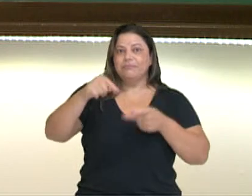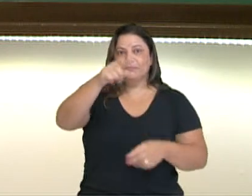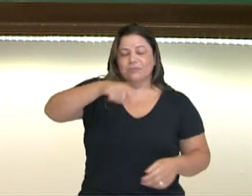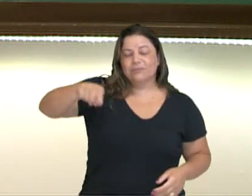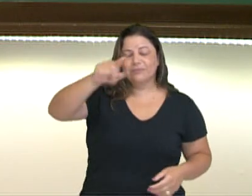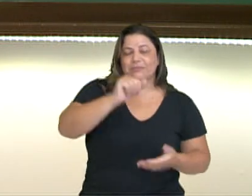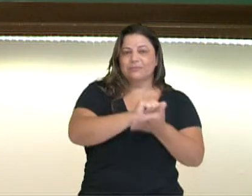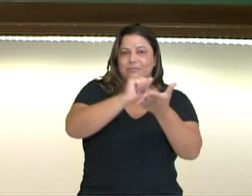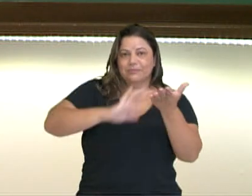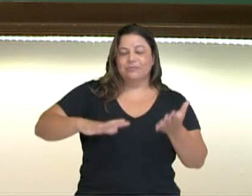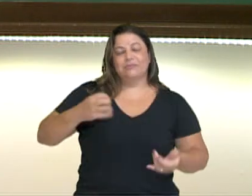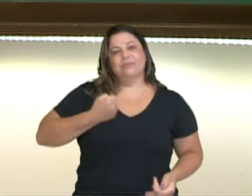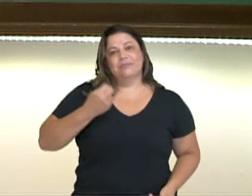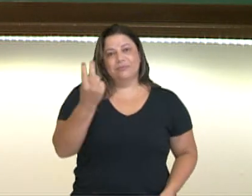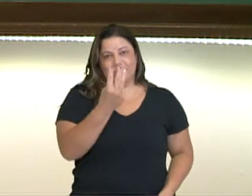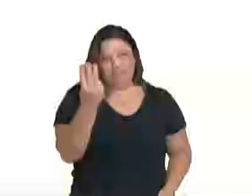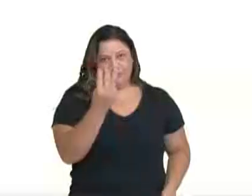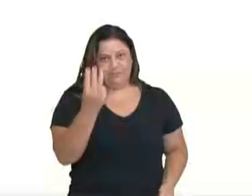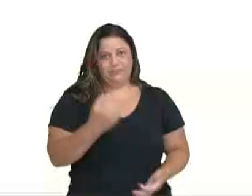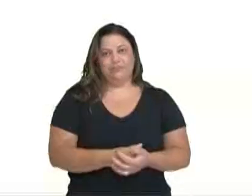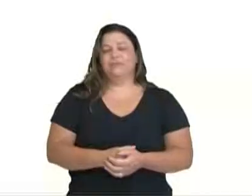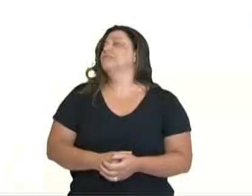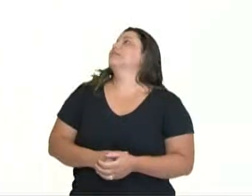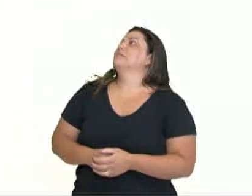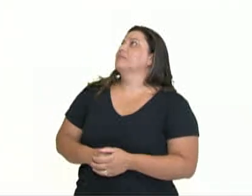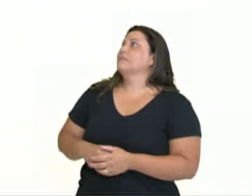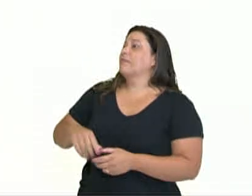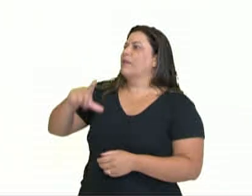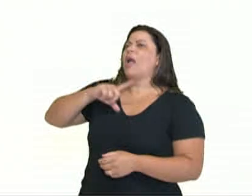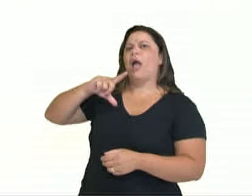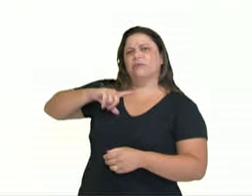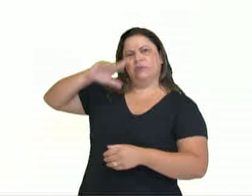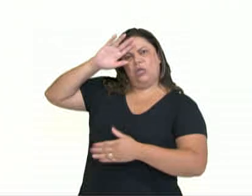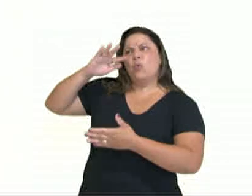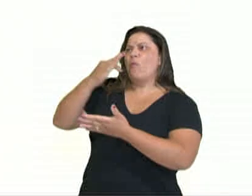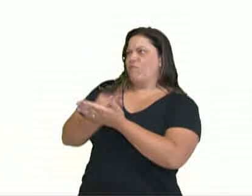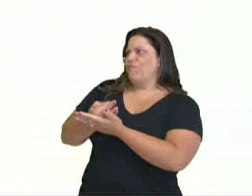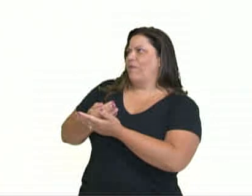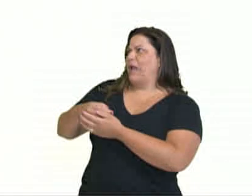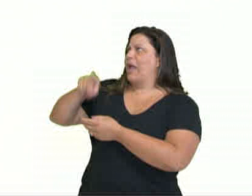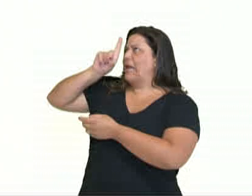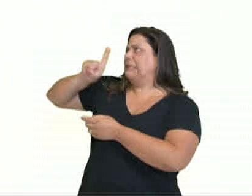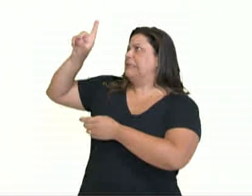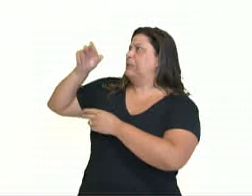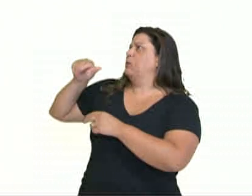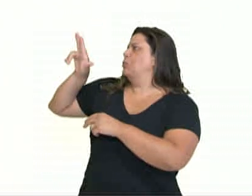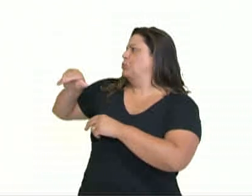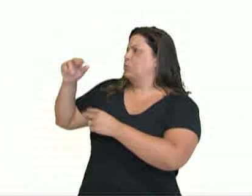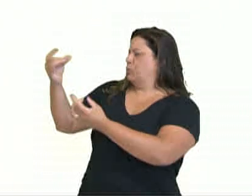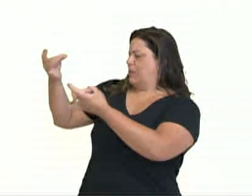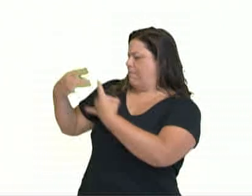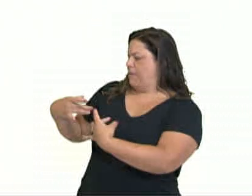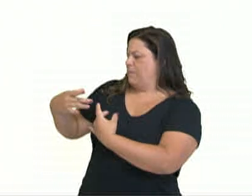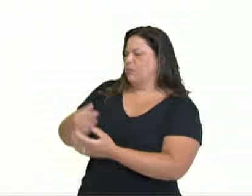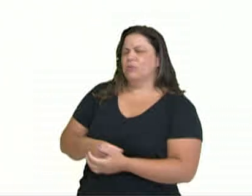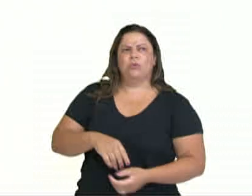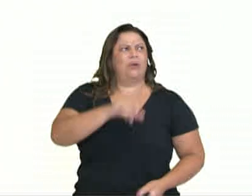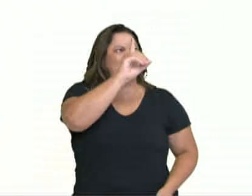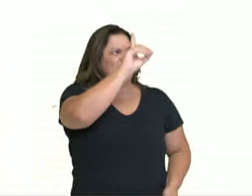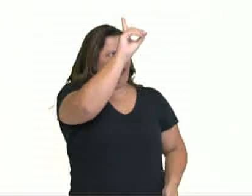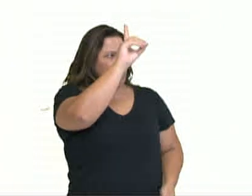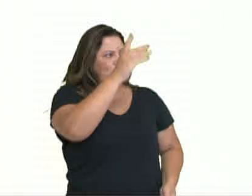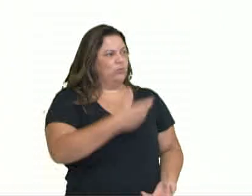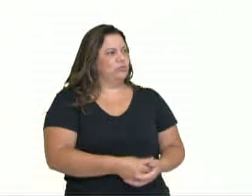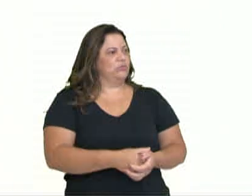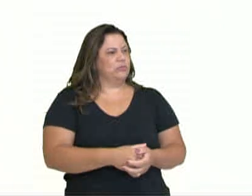3. Tenho fé, dona. Deus nunca me abandonou. Deus? Repeti vagamente. A senhora